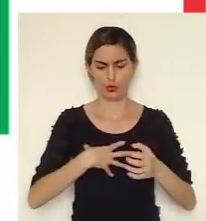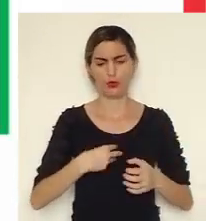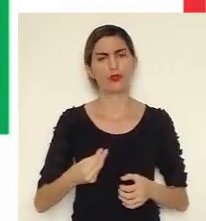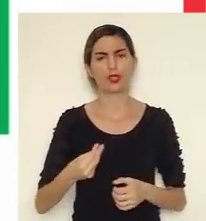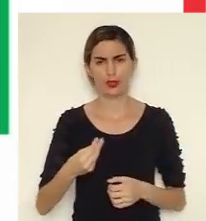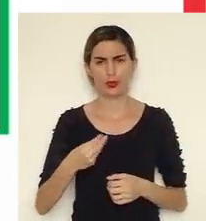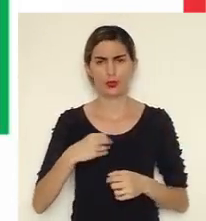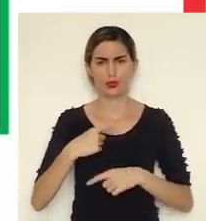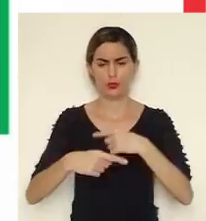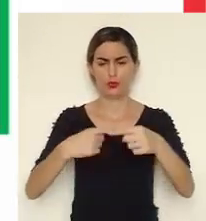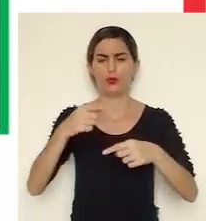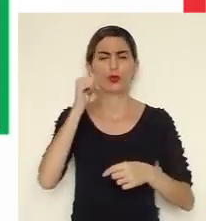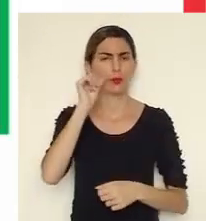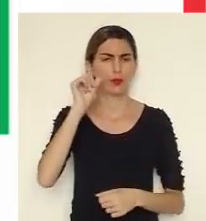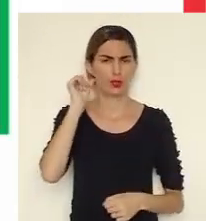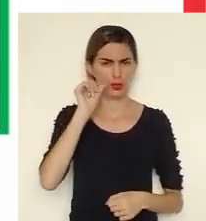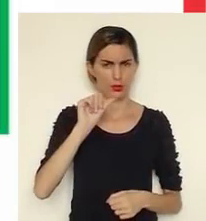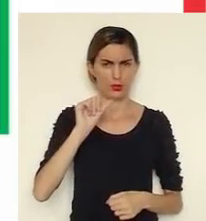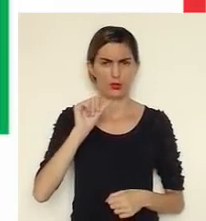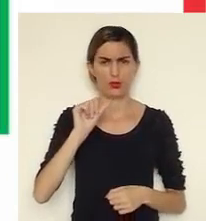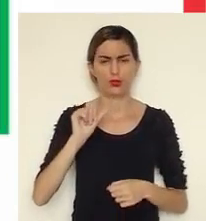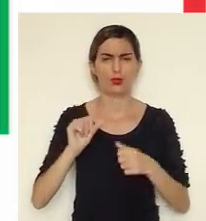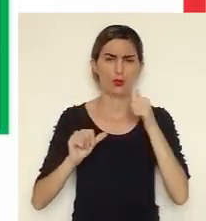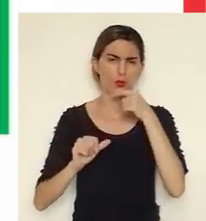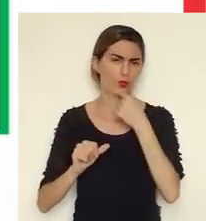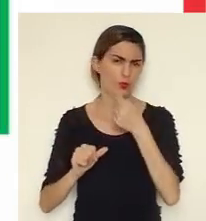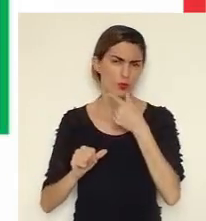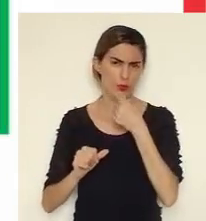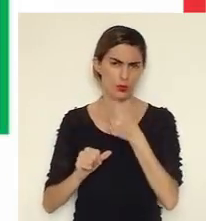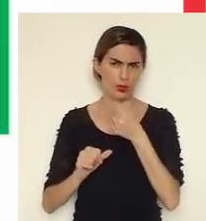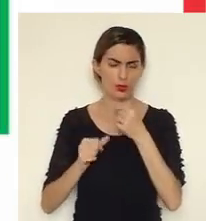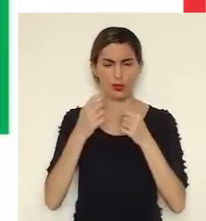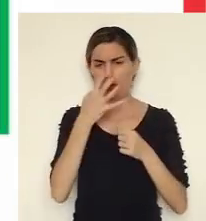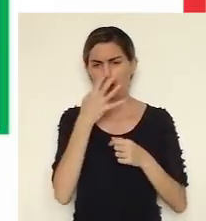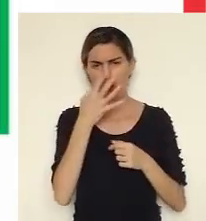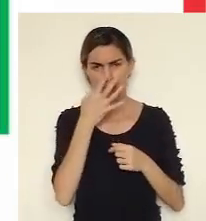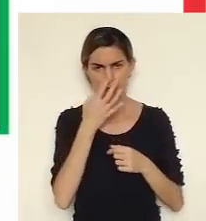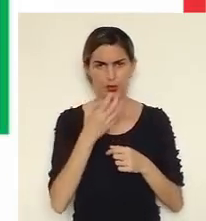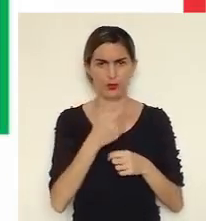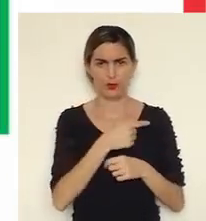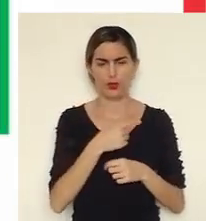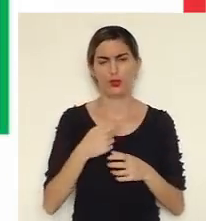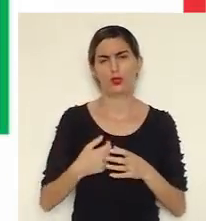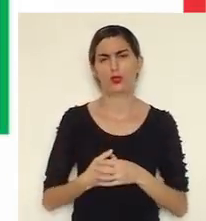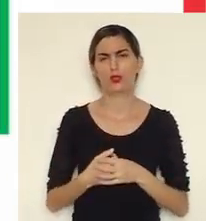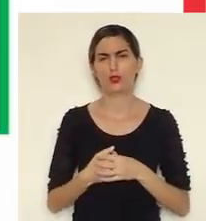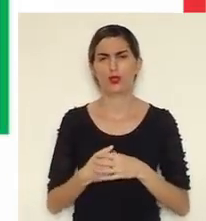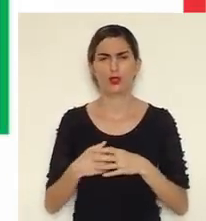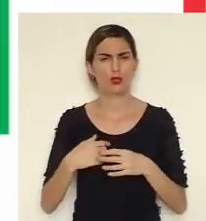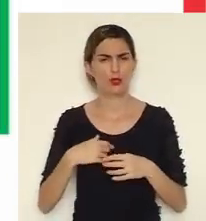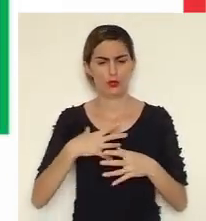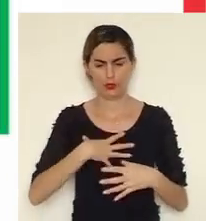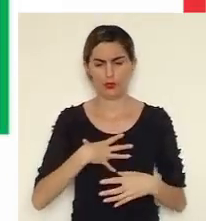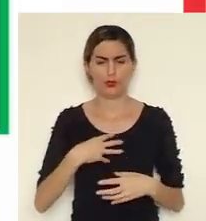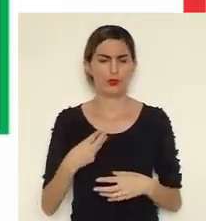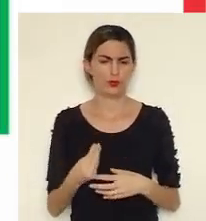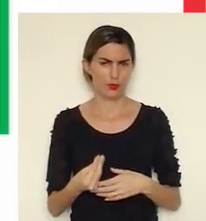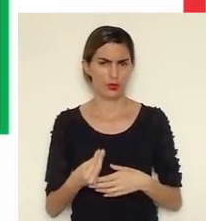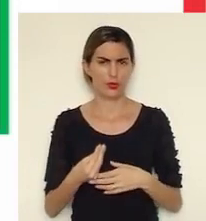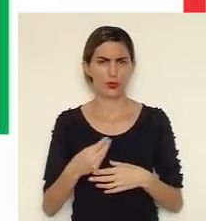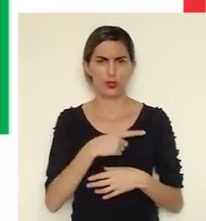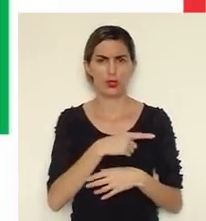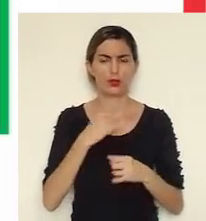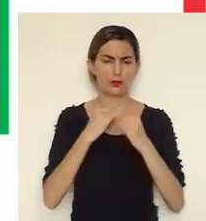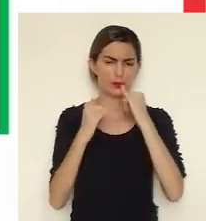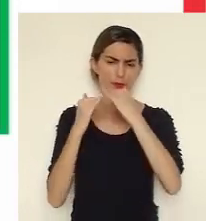os filhos dessas mulheres, dessa mulher e desse homem. Observem que os